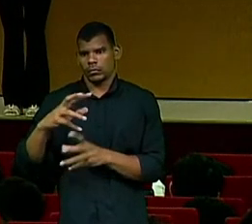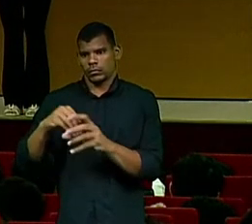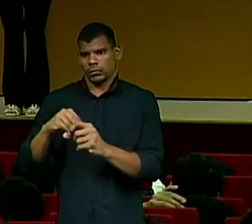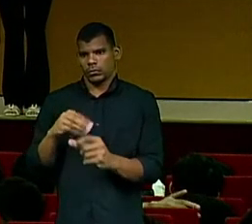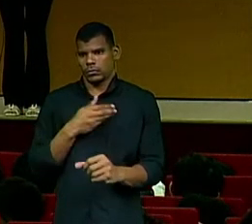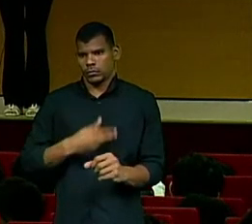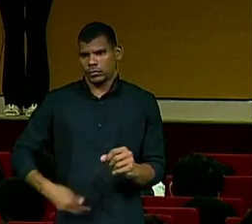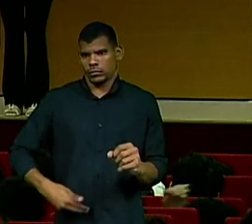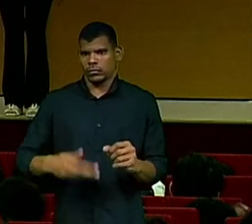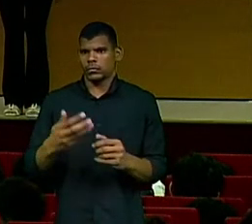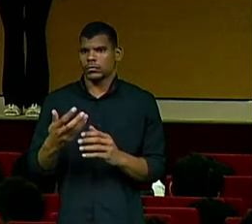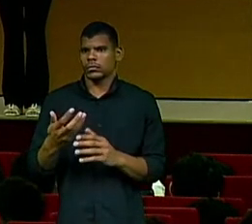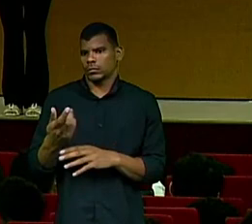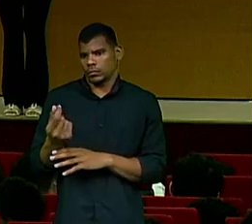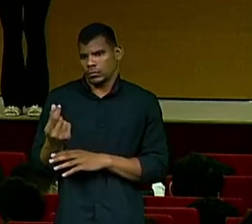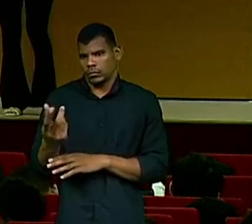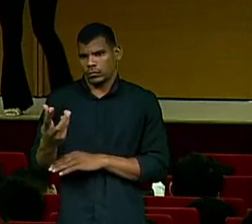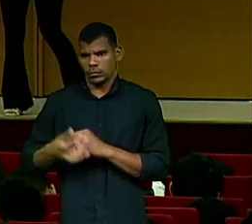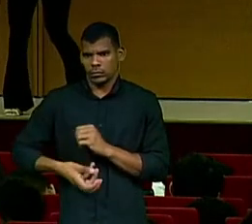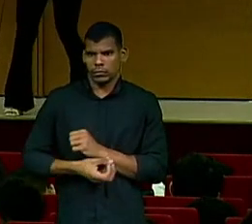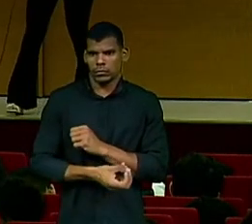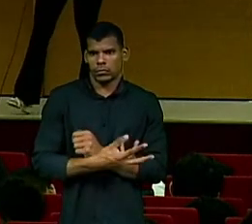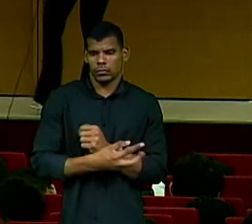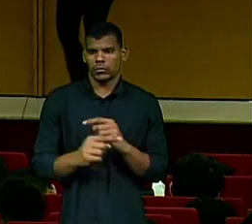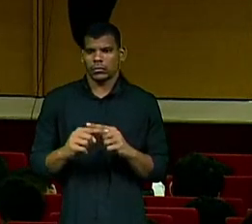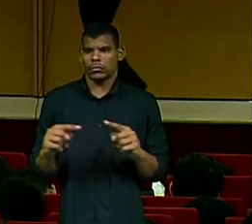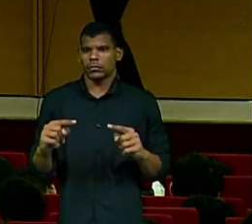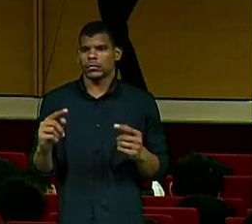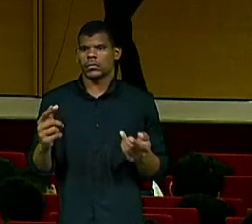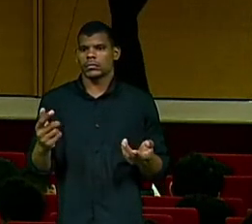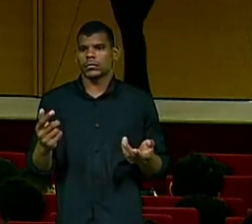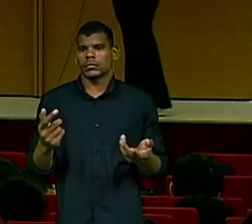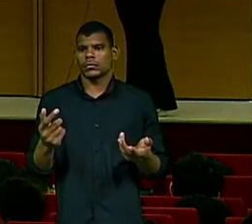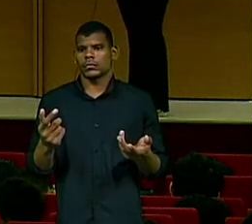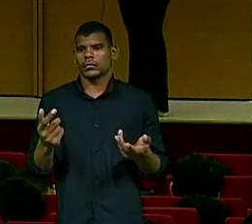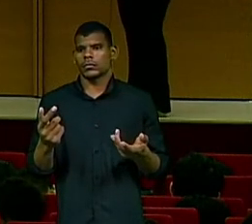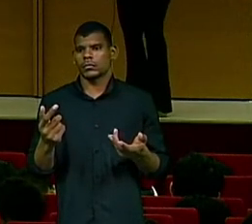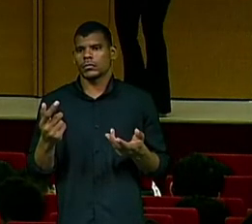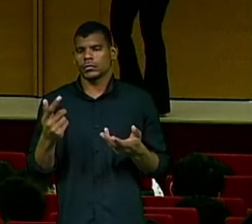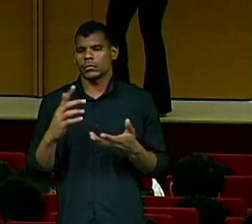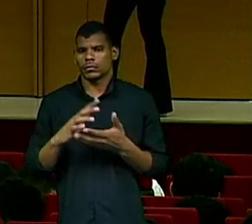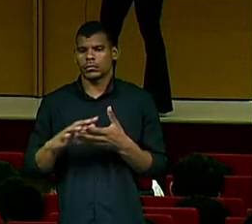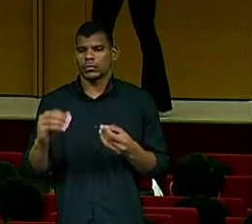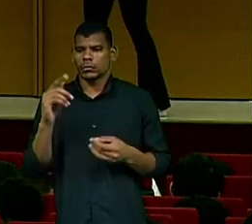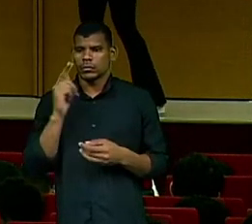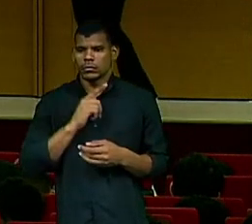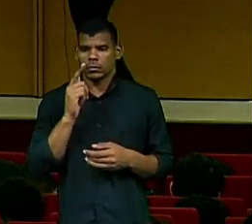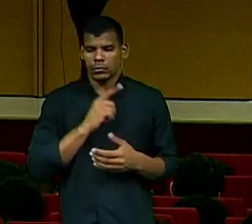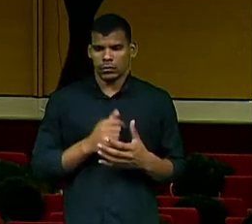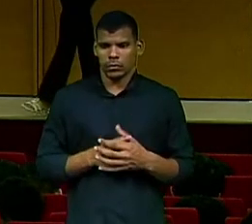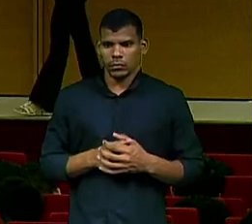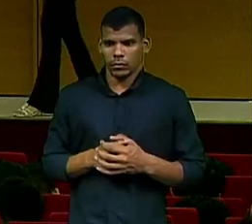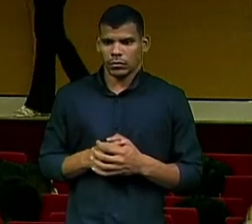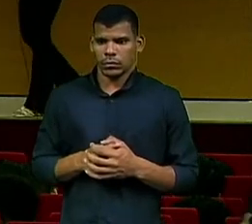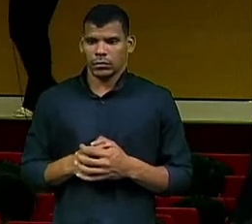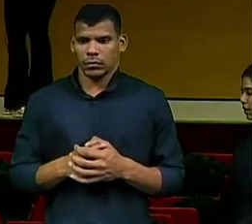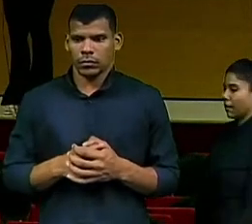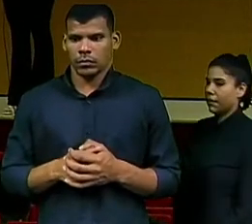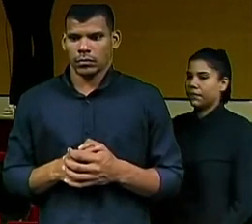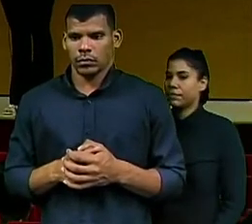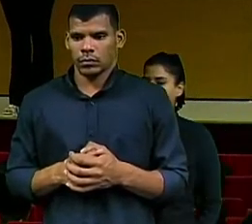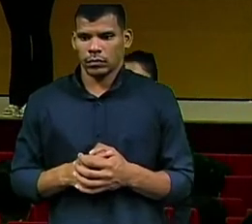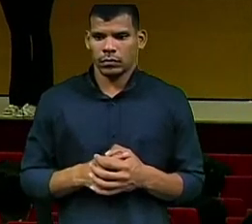né de desvio de verba ele meio que saiu assim quase laser inclusive Hoje